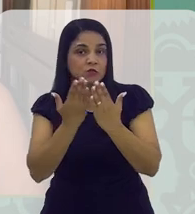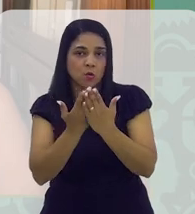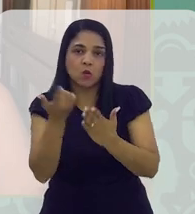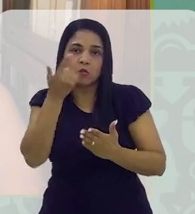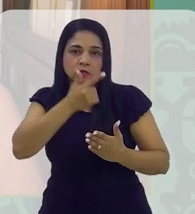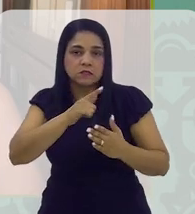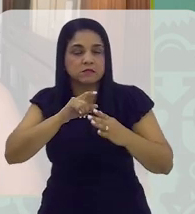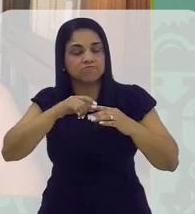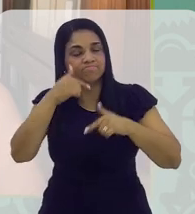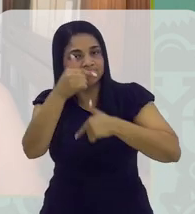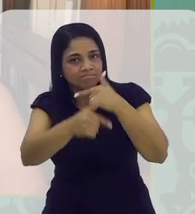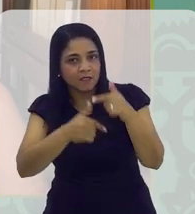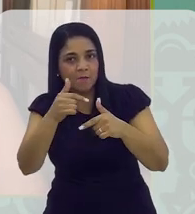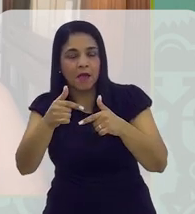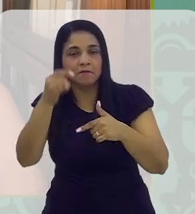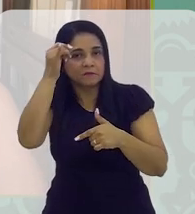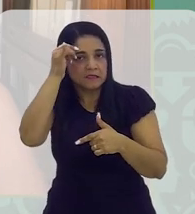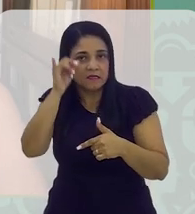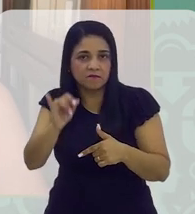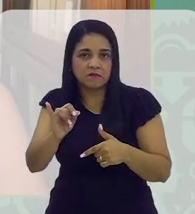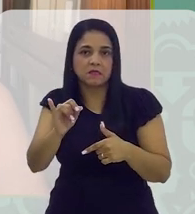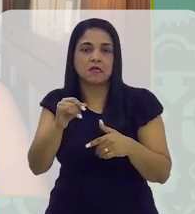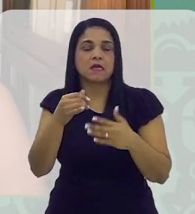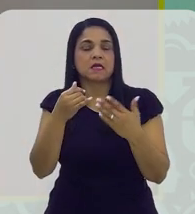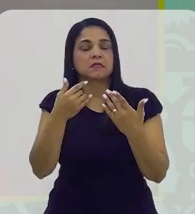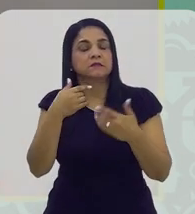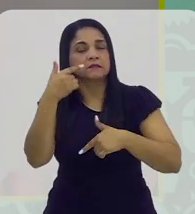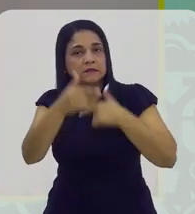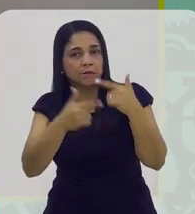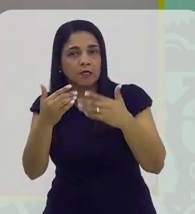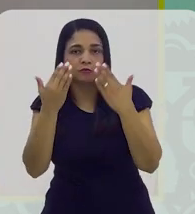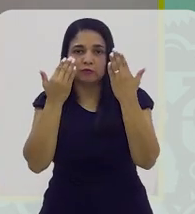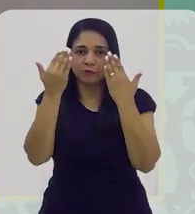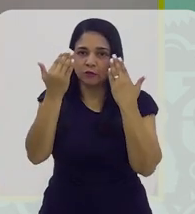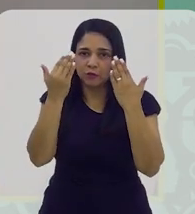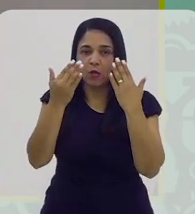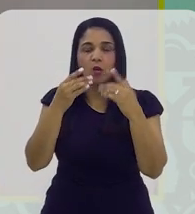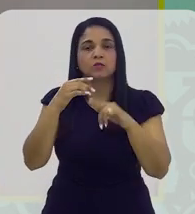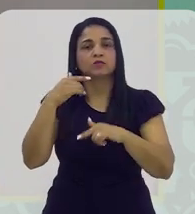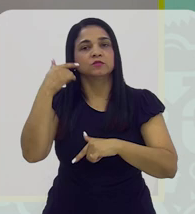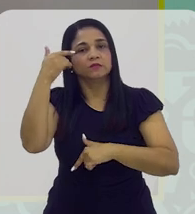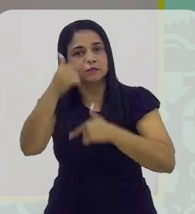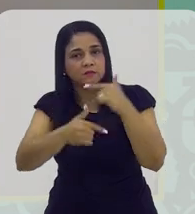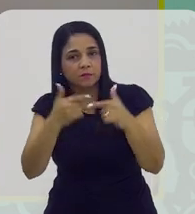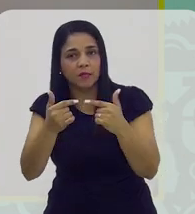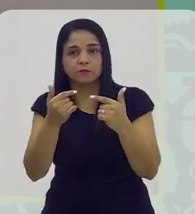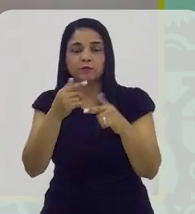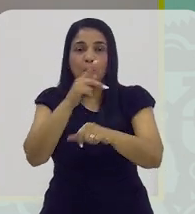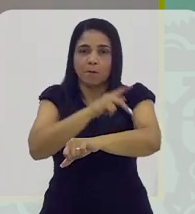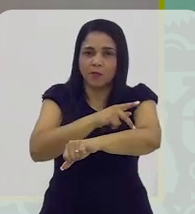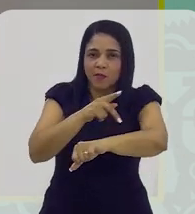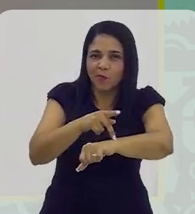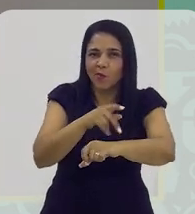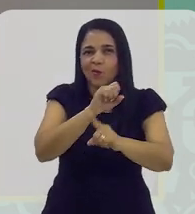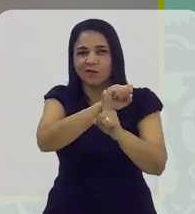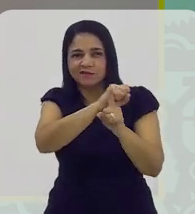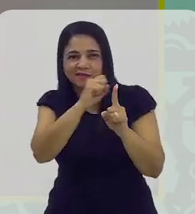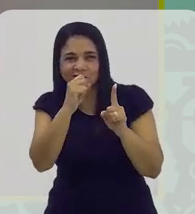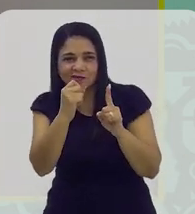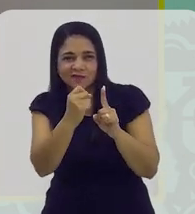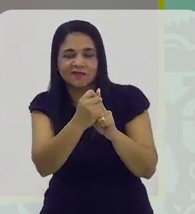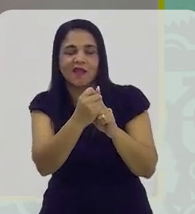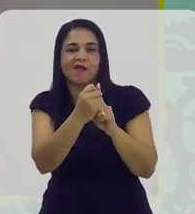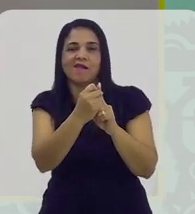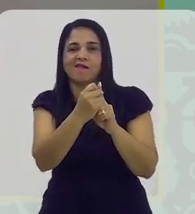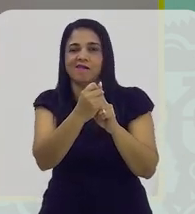a gente conseguiria fazer um trabalho de prevenção. E a gente fala, Exato. trabalha com psicólogos, com pedagogos, com